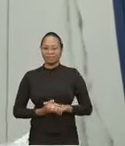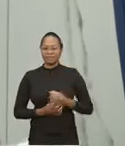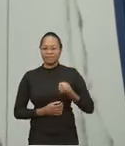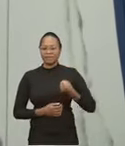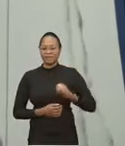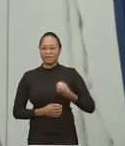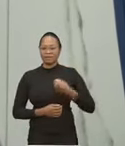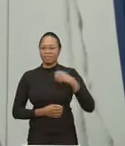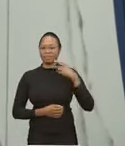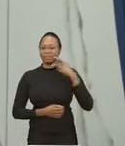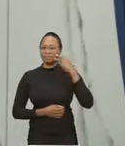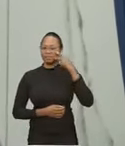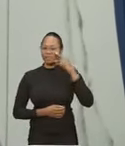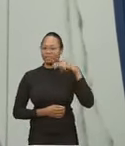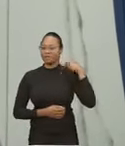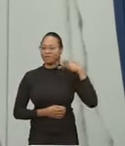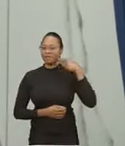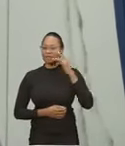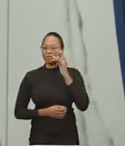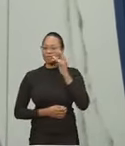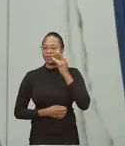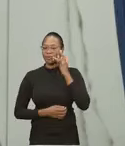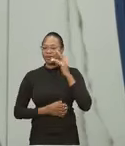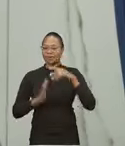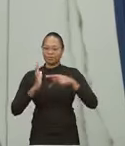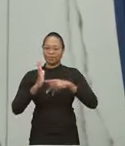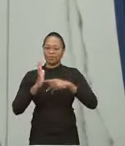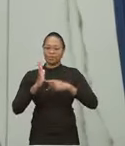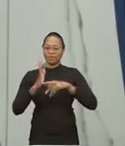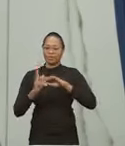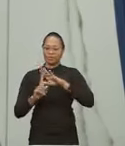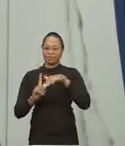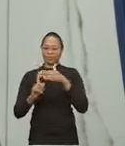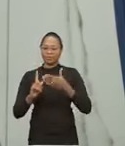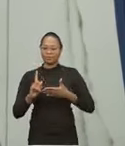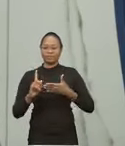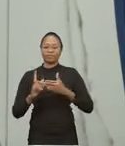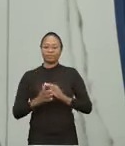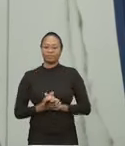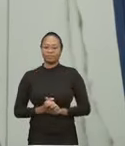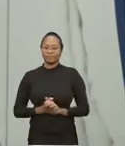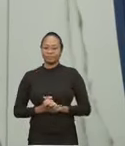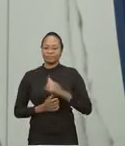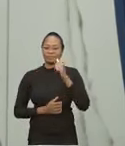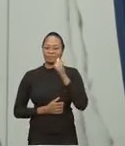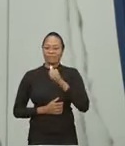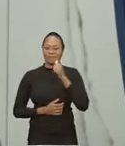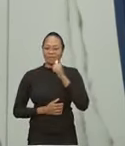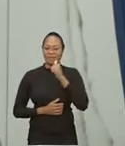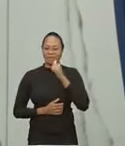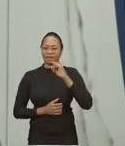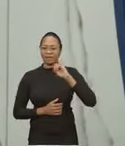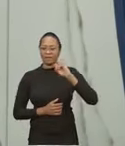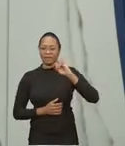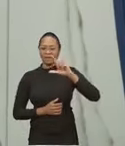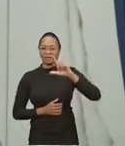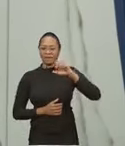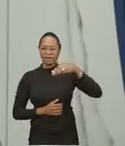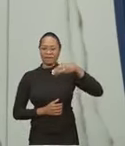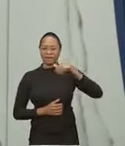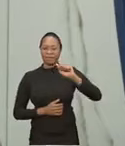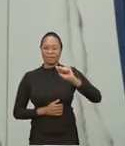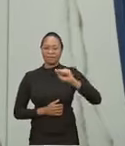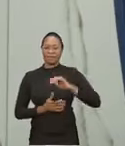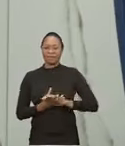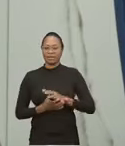vereador Dentinho do Sindicato, PT, concede a medalha de desembargador Montenegro à senhora Ilma Patrícia,